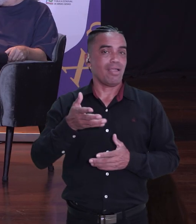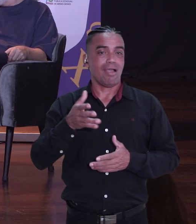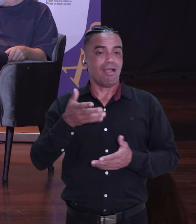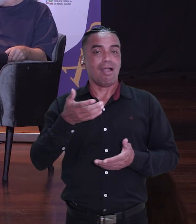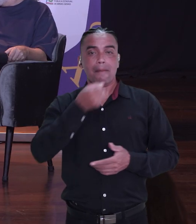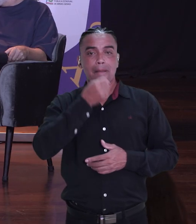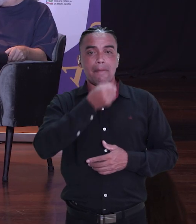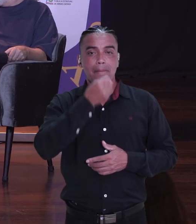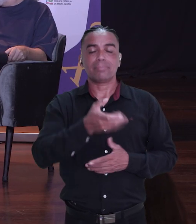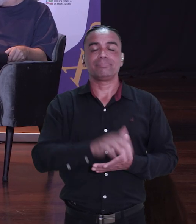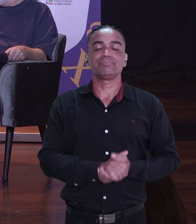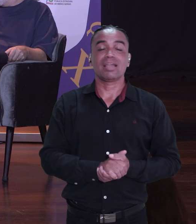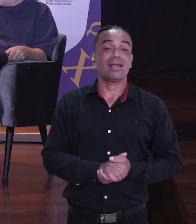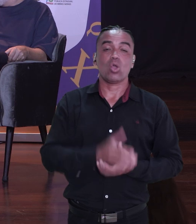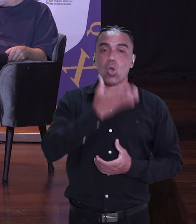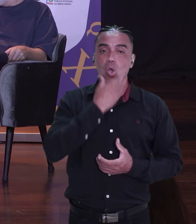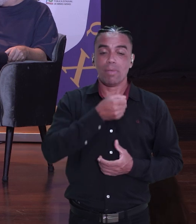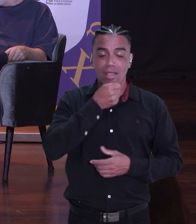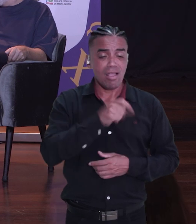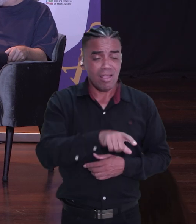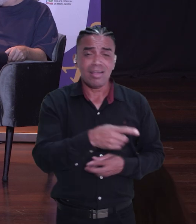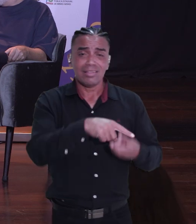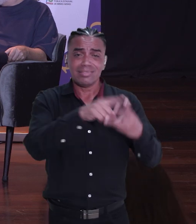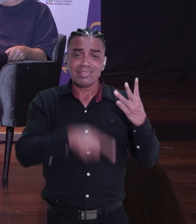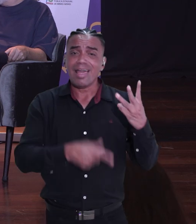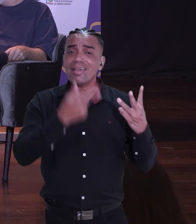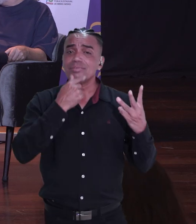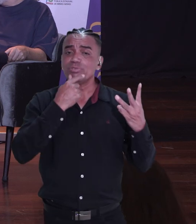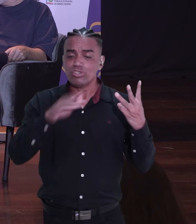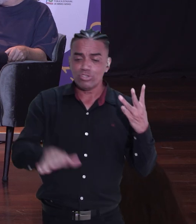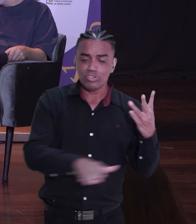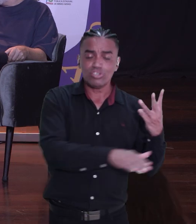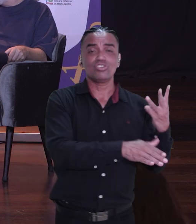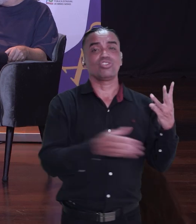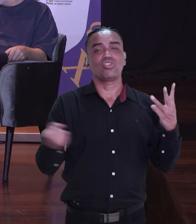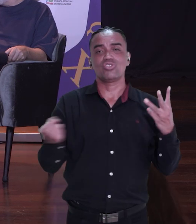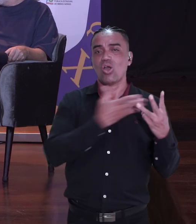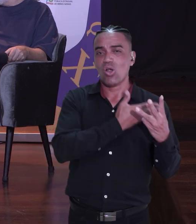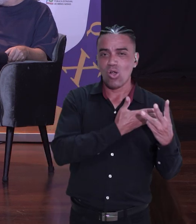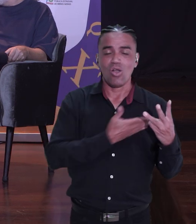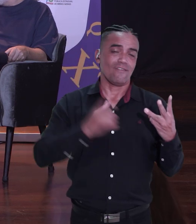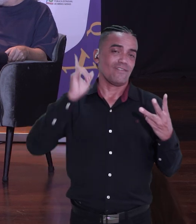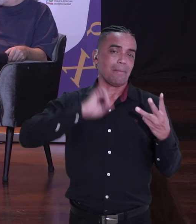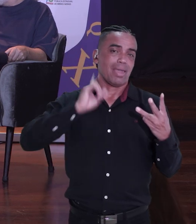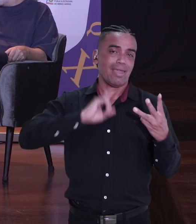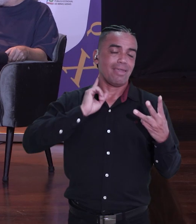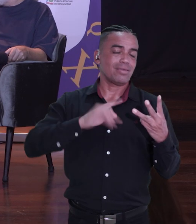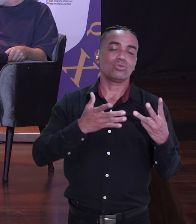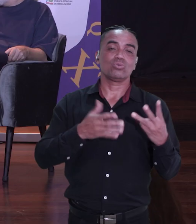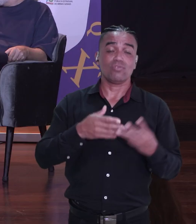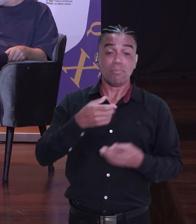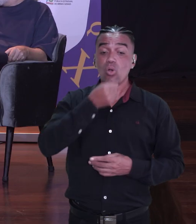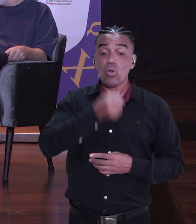o evento. Né? E aí, de repente, o locutor chega para os 3 meninos, temos aqui, né, 3 garotos, a nova geração de